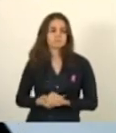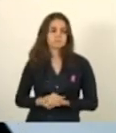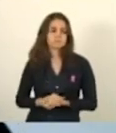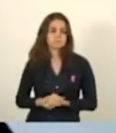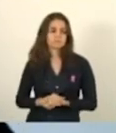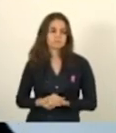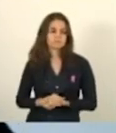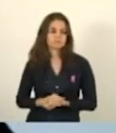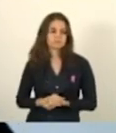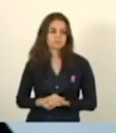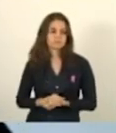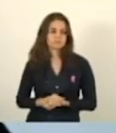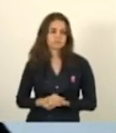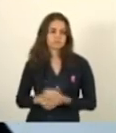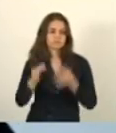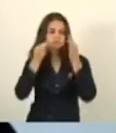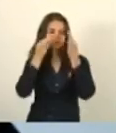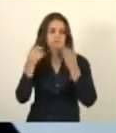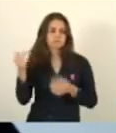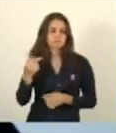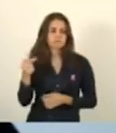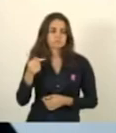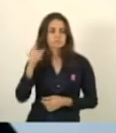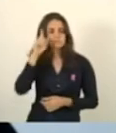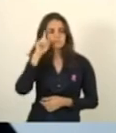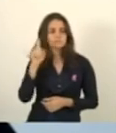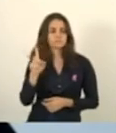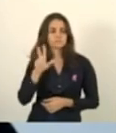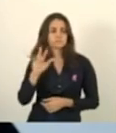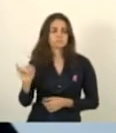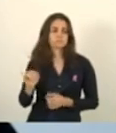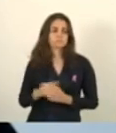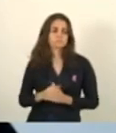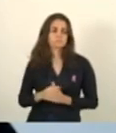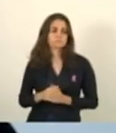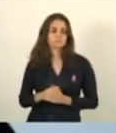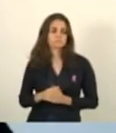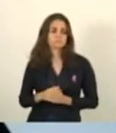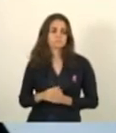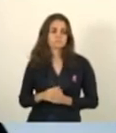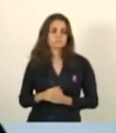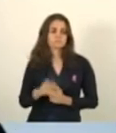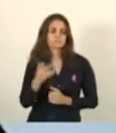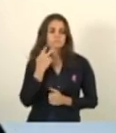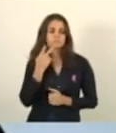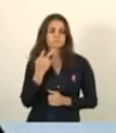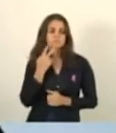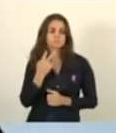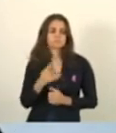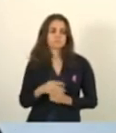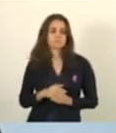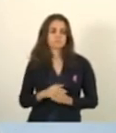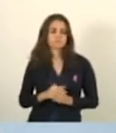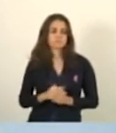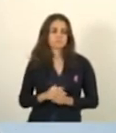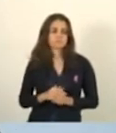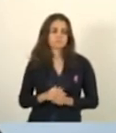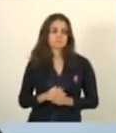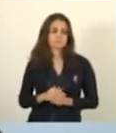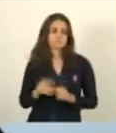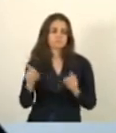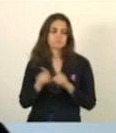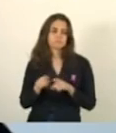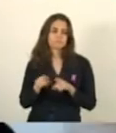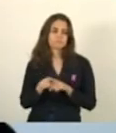para poder ficar atento à missa de sétimo dia, que ele vai estar falando, ele vai estar